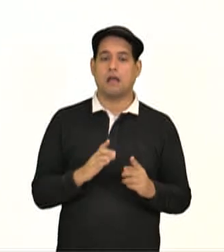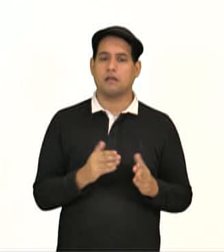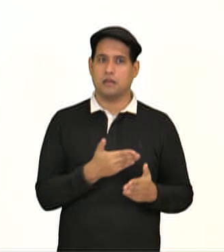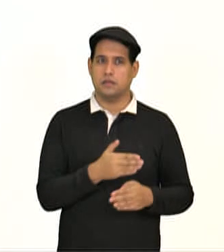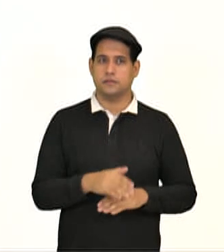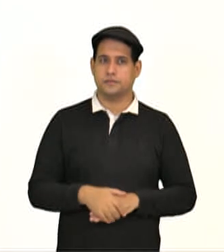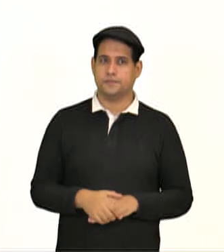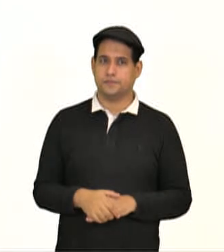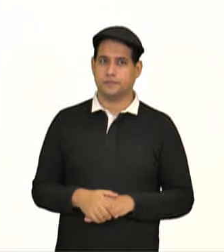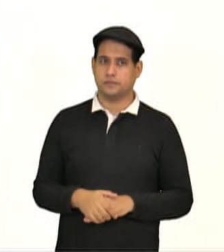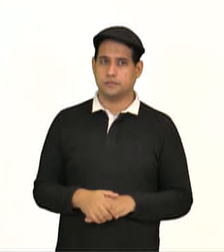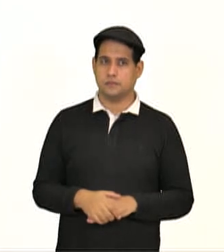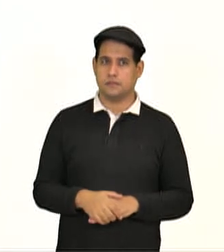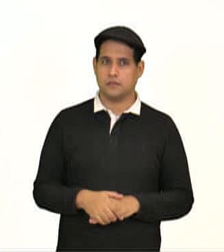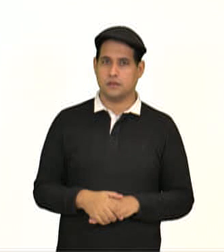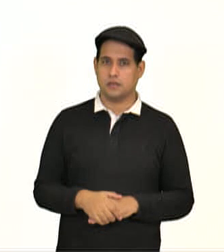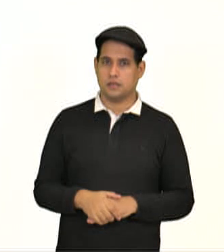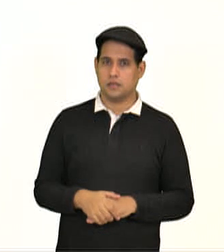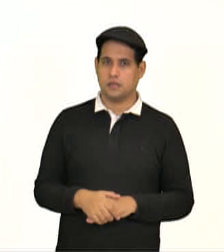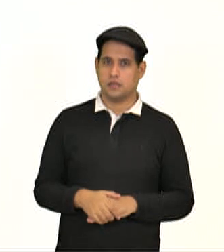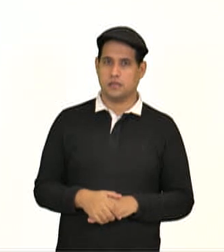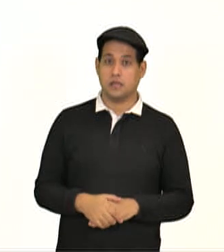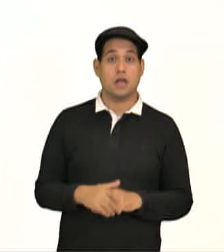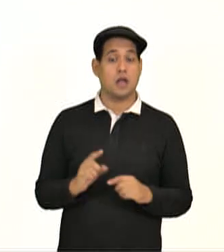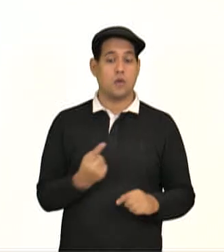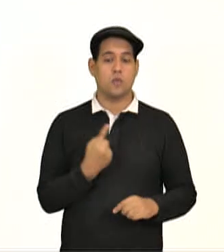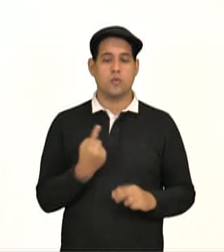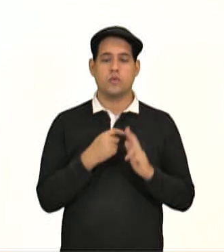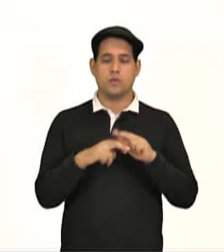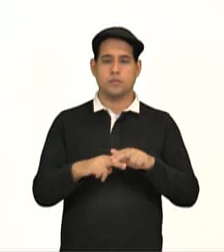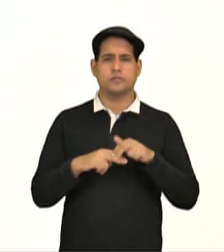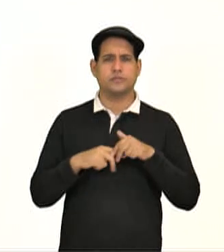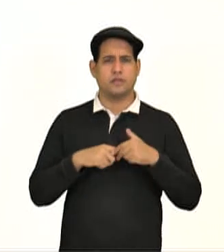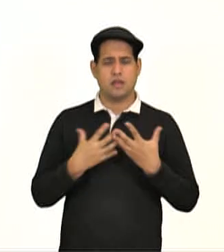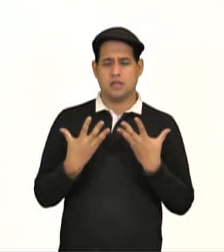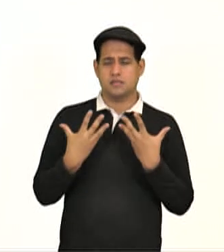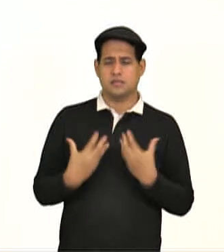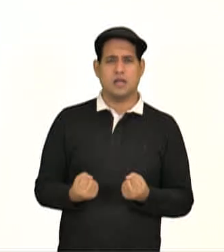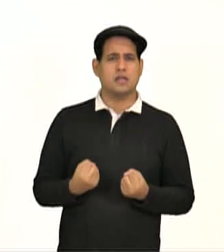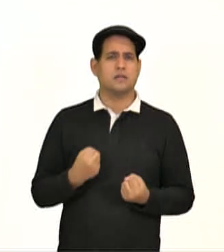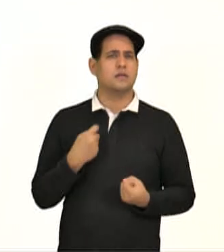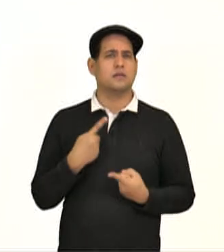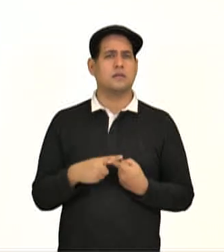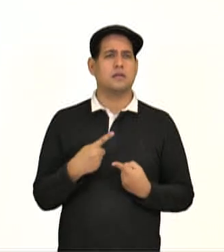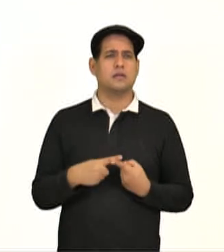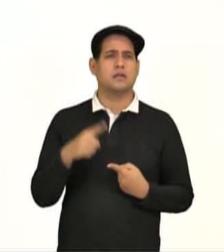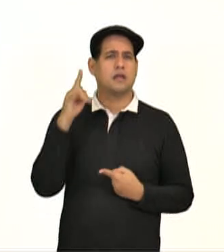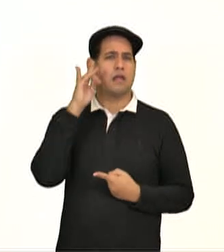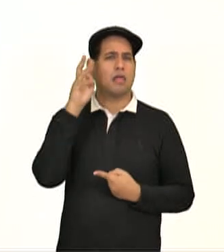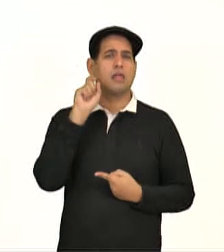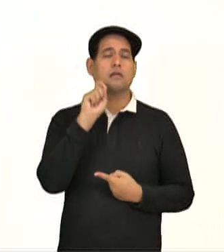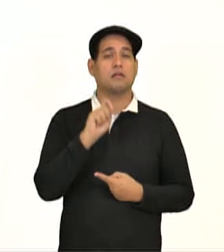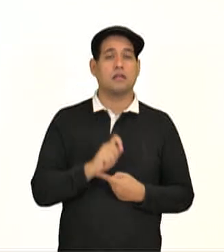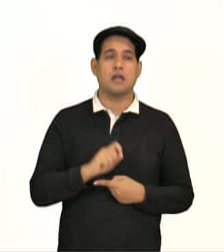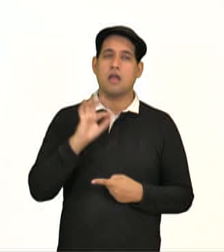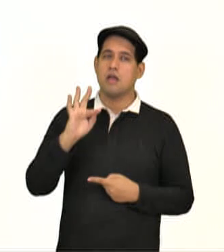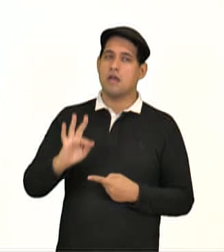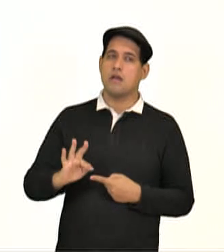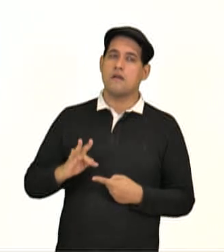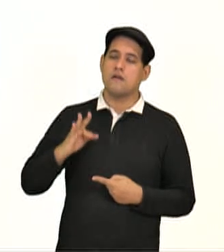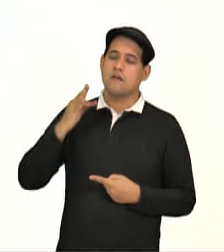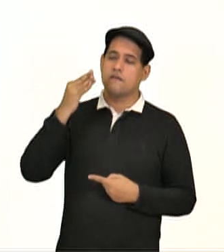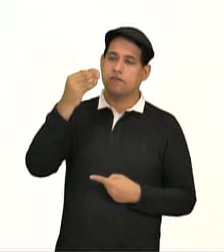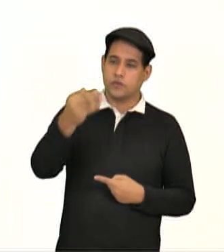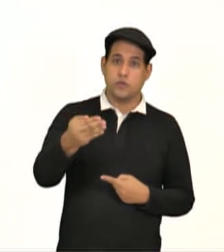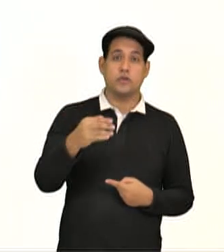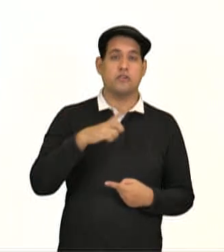aquilo. A única razão de eu ter aceitado isso é porque imagino que, mais para frente,